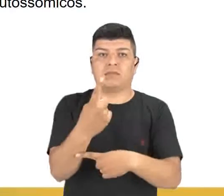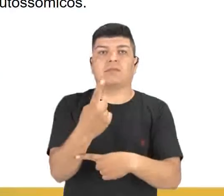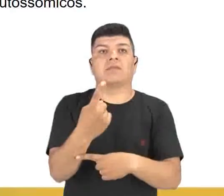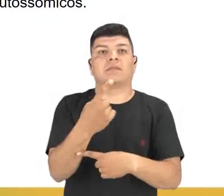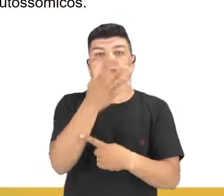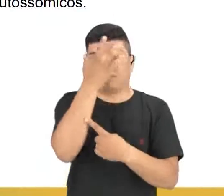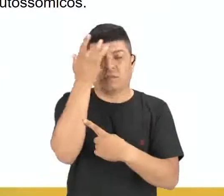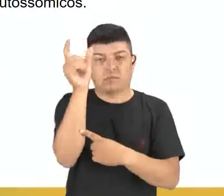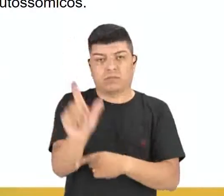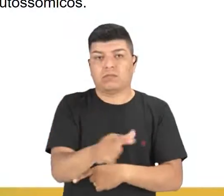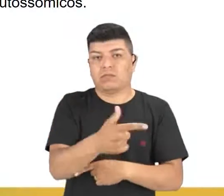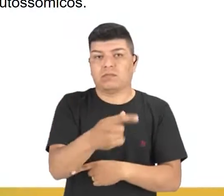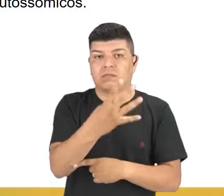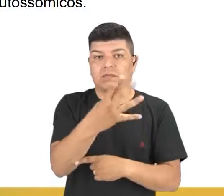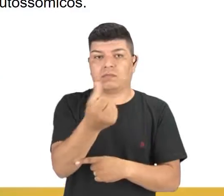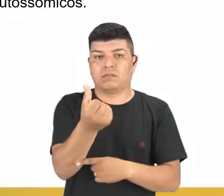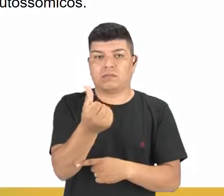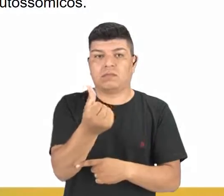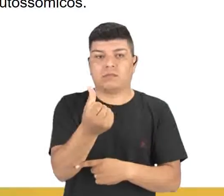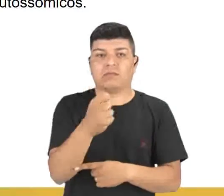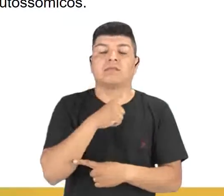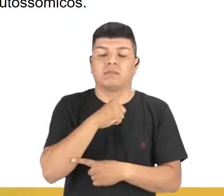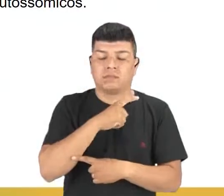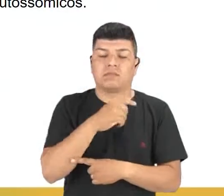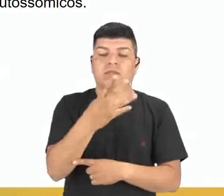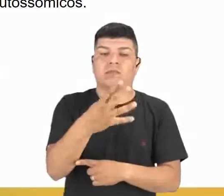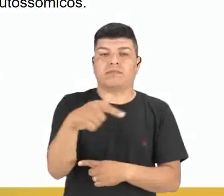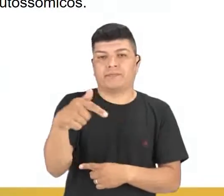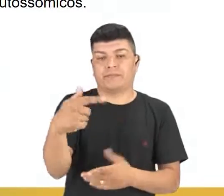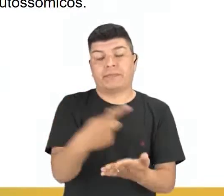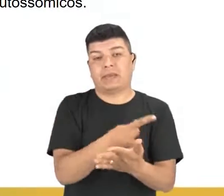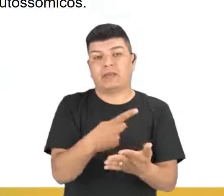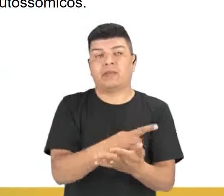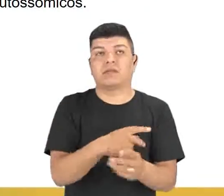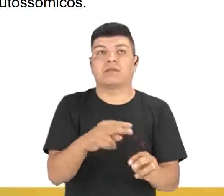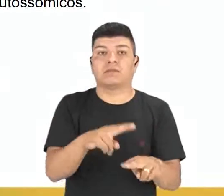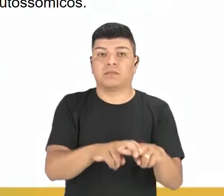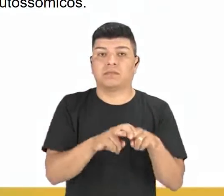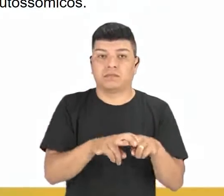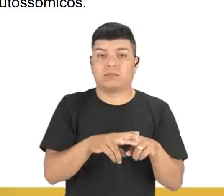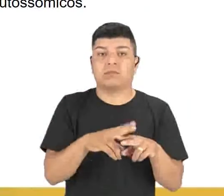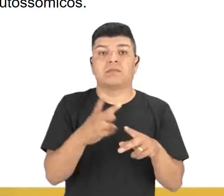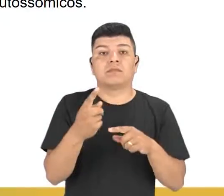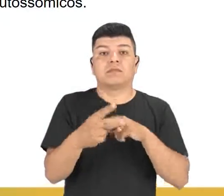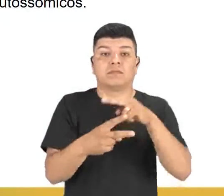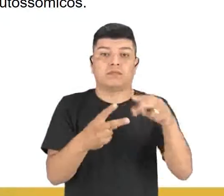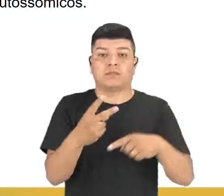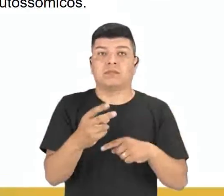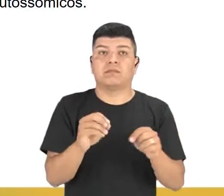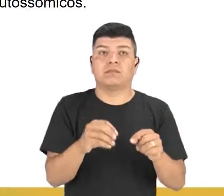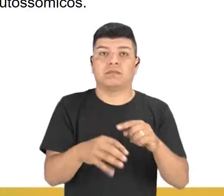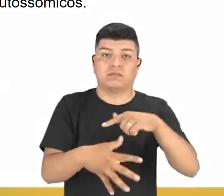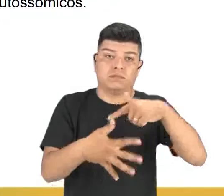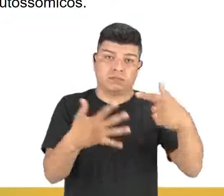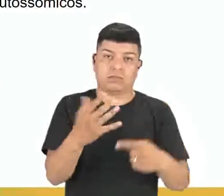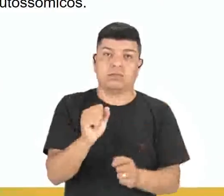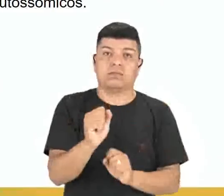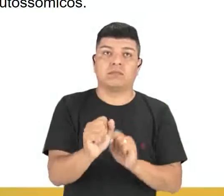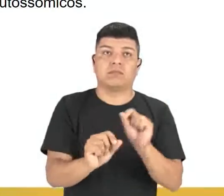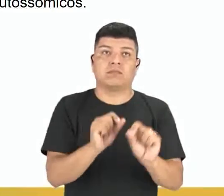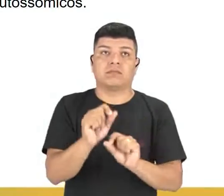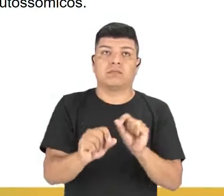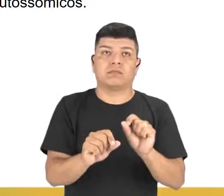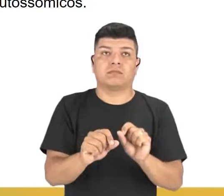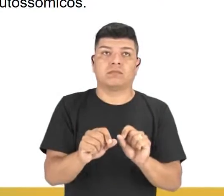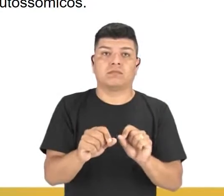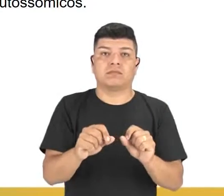indivíduo não vai ter 46 cromossomos, ele vai ter 47, tá? Então, é um dos termos, vejam bem que